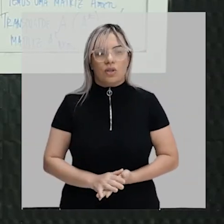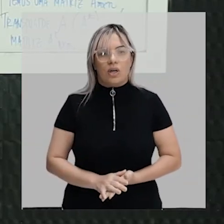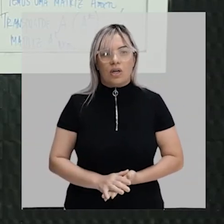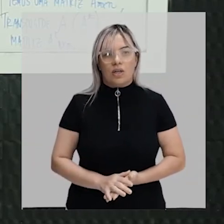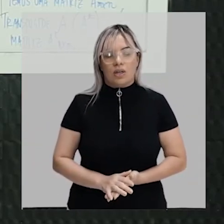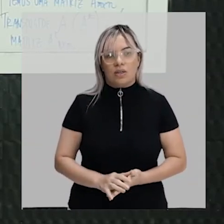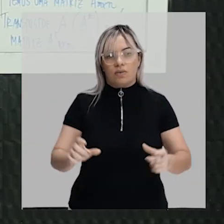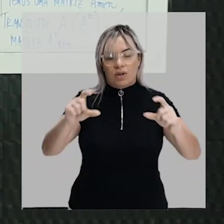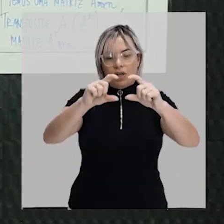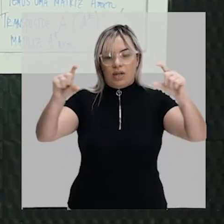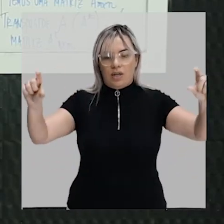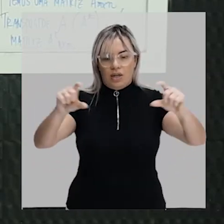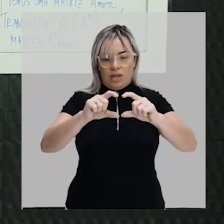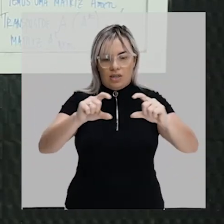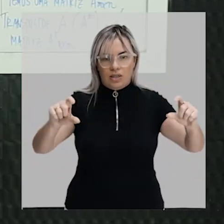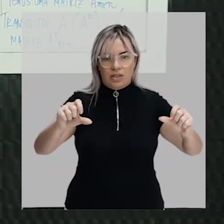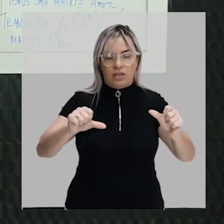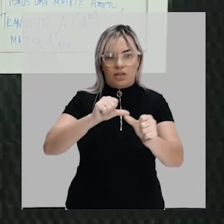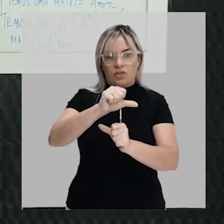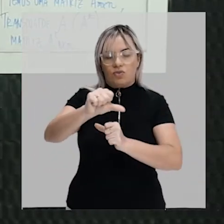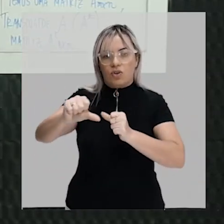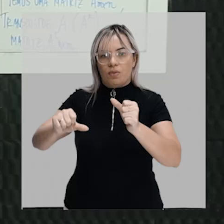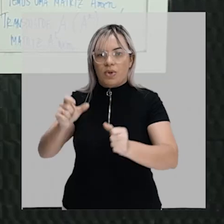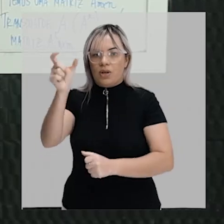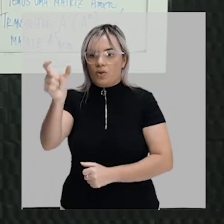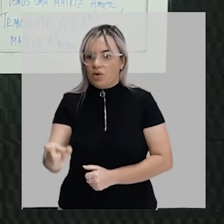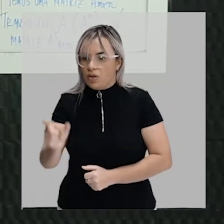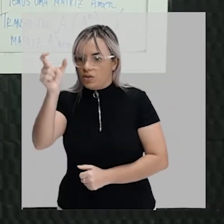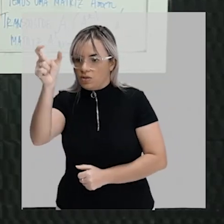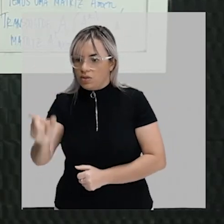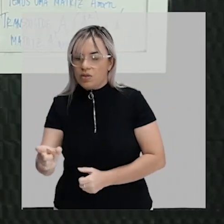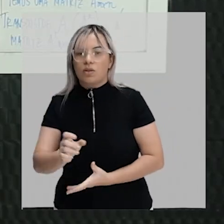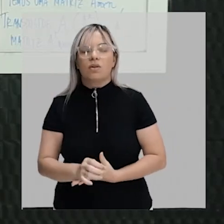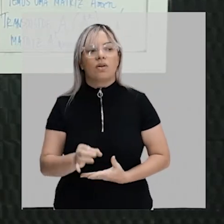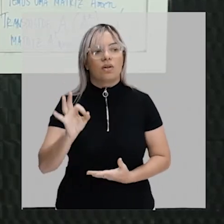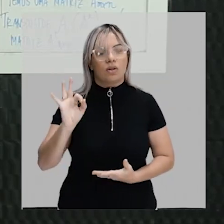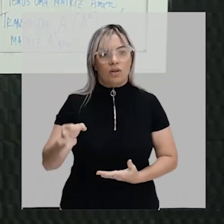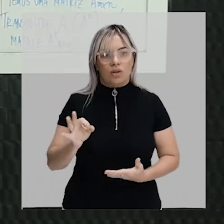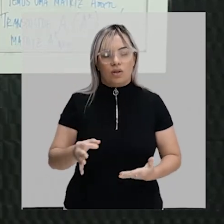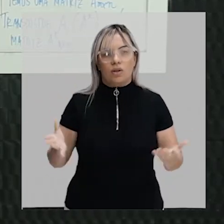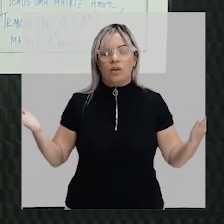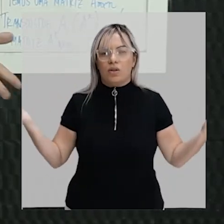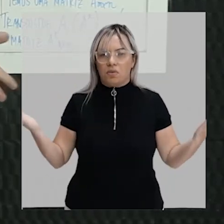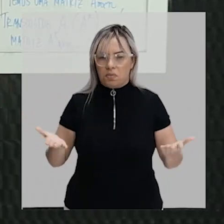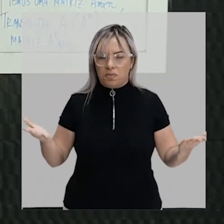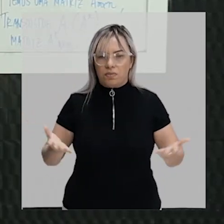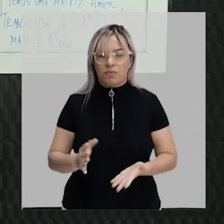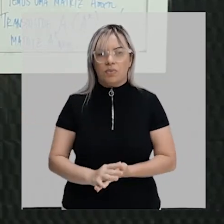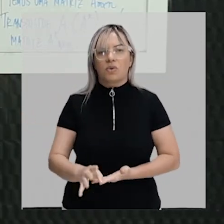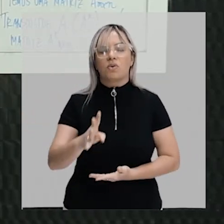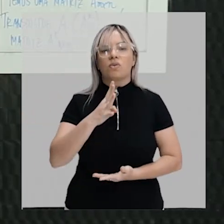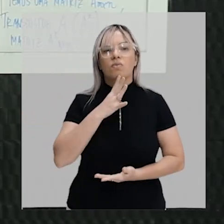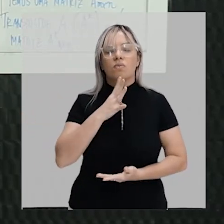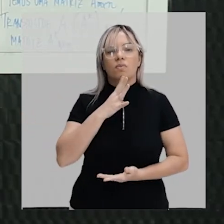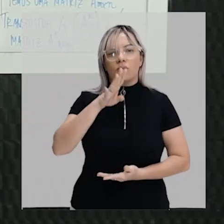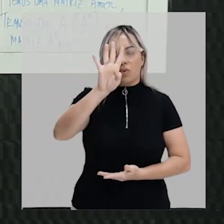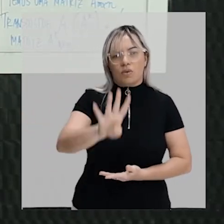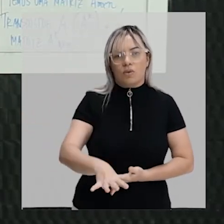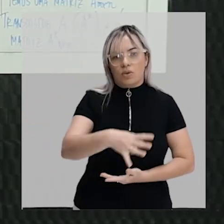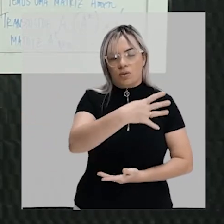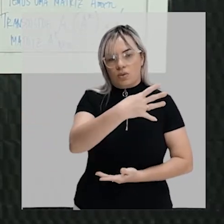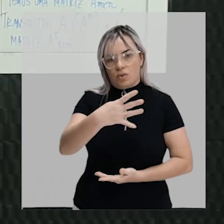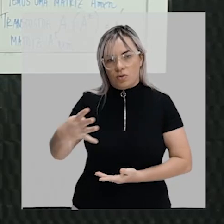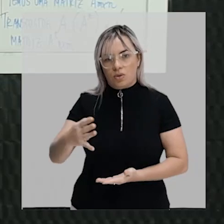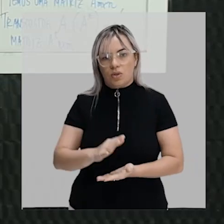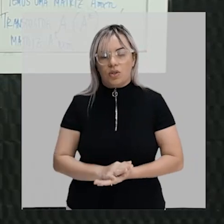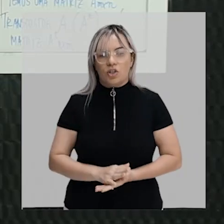qual certinho toma Então galera na aula de hoje a gente está conhecendo ainda as matrizes a gente não tá começando a